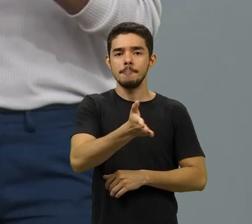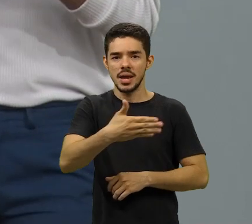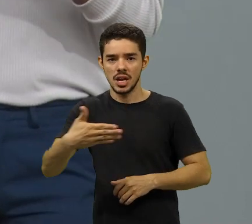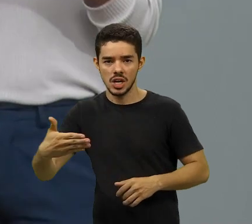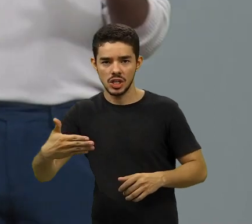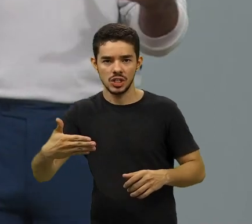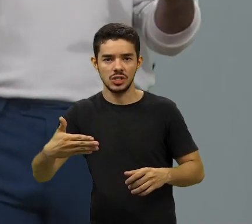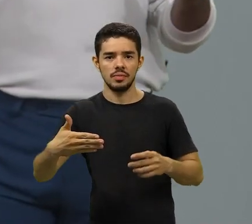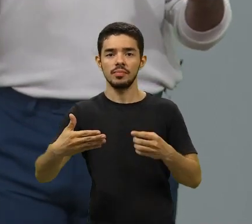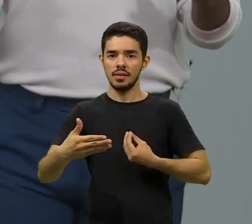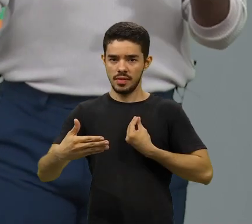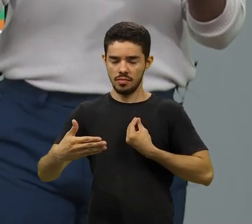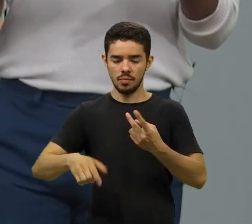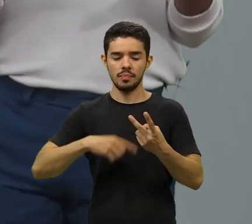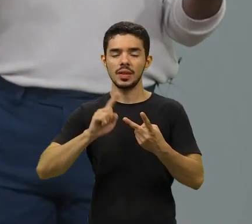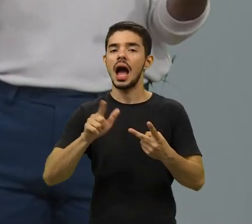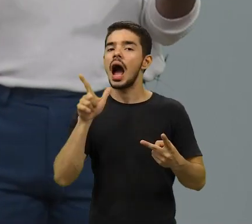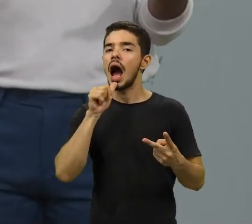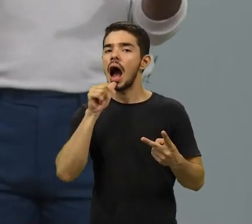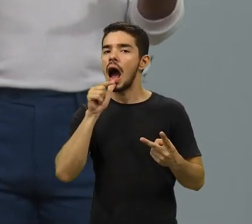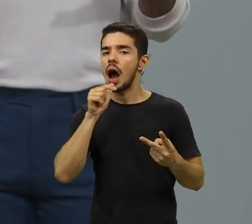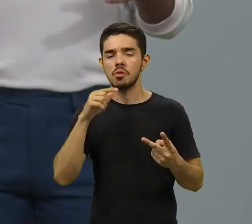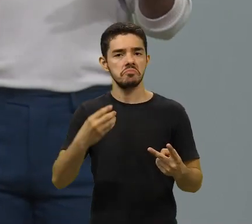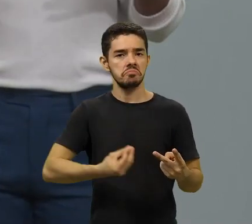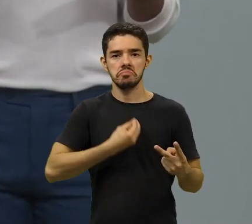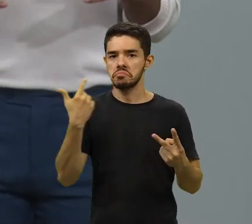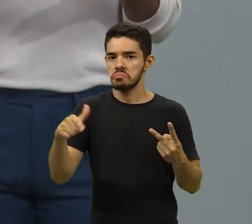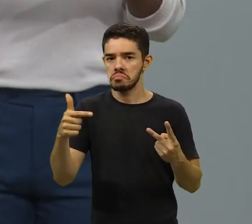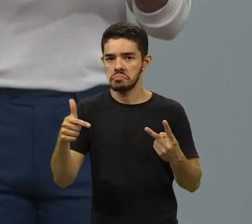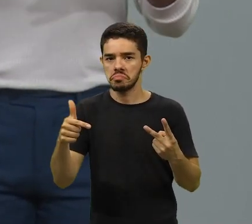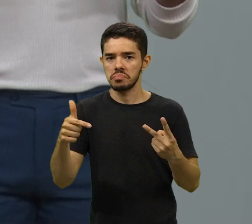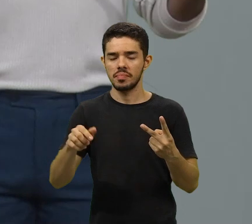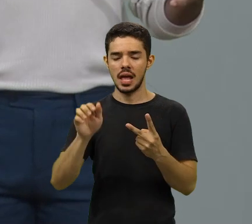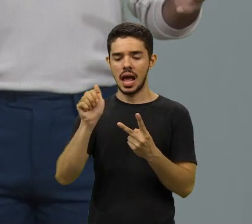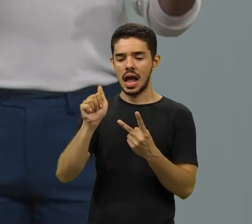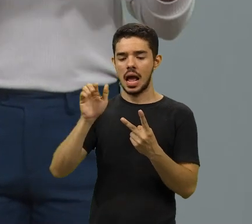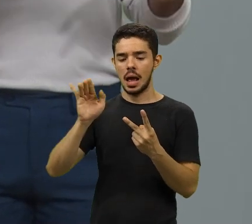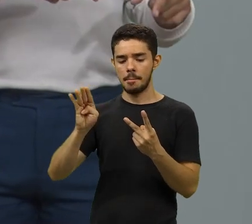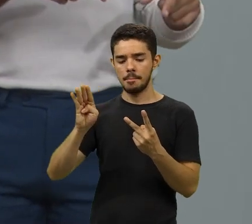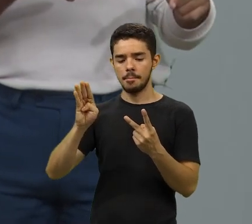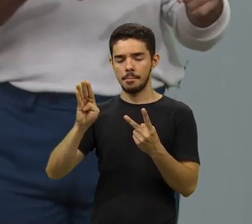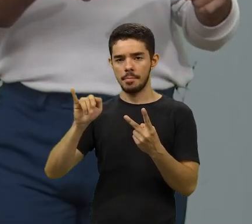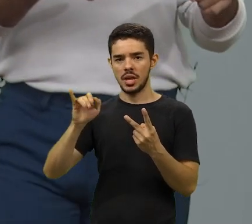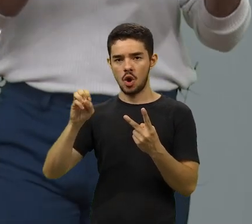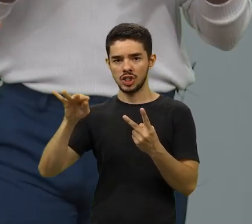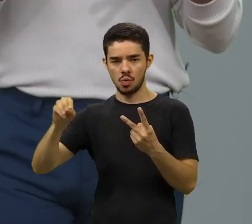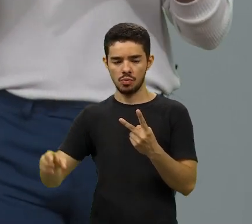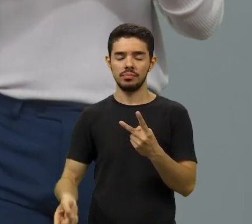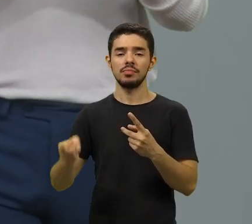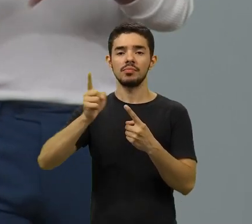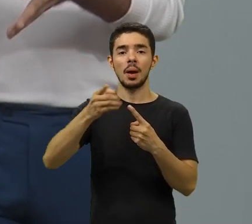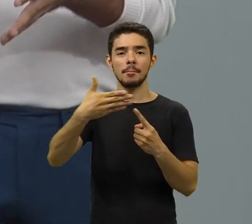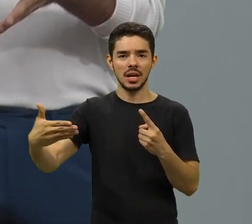A água daquele rio é um ser não vivo, ou seja, é um ser abiótico. Mas os peixes que